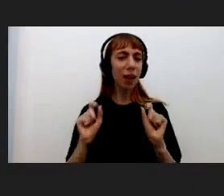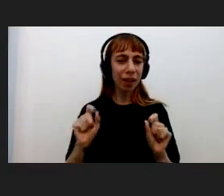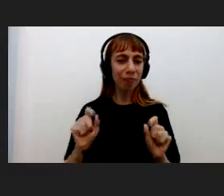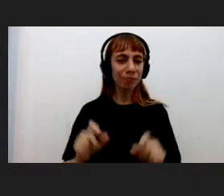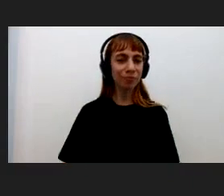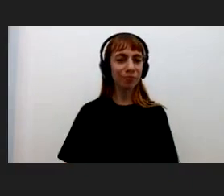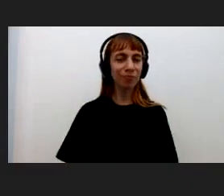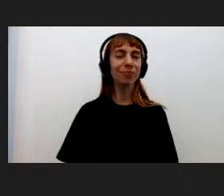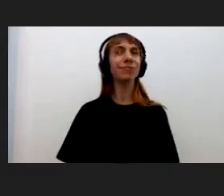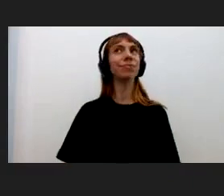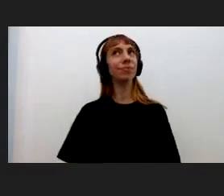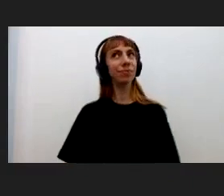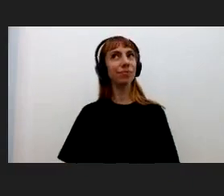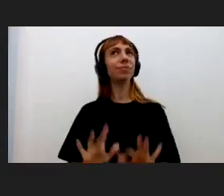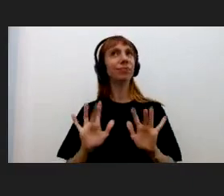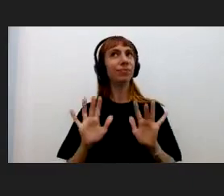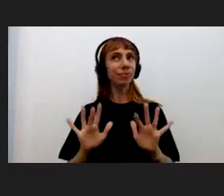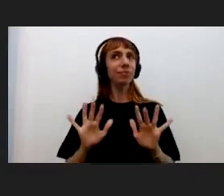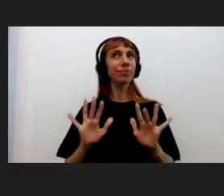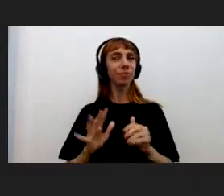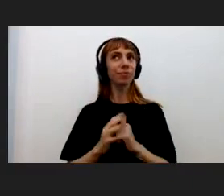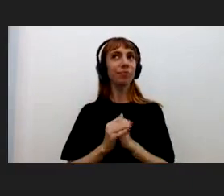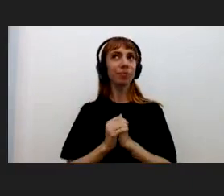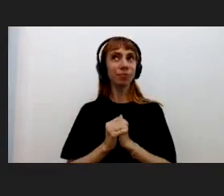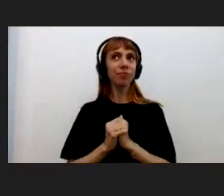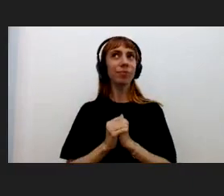digamos assim,